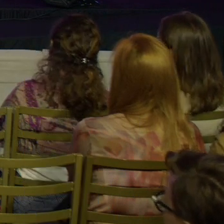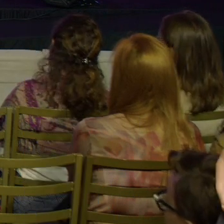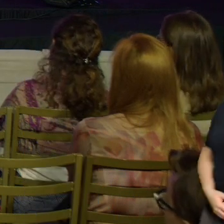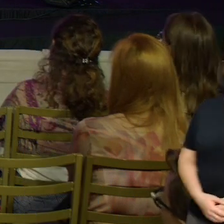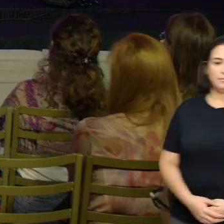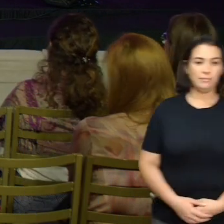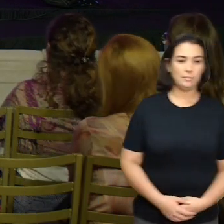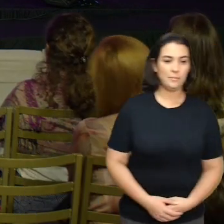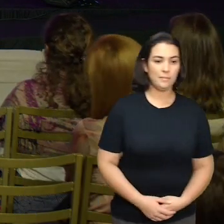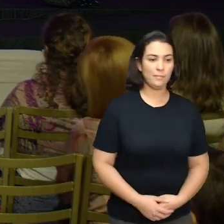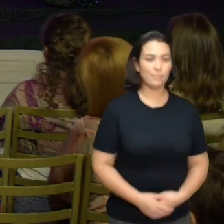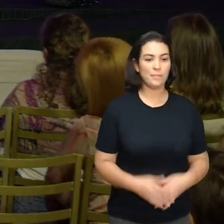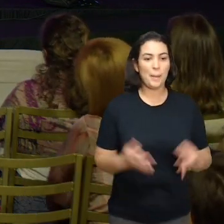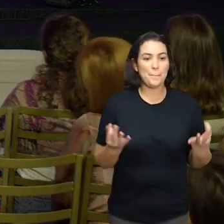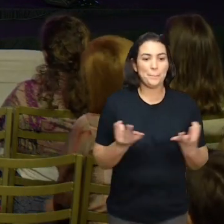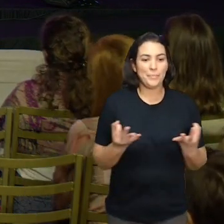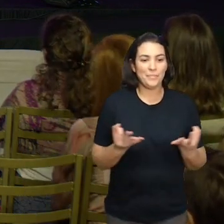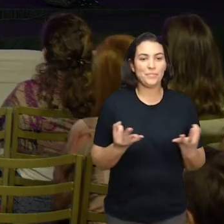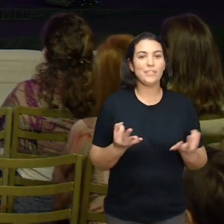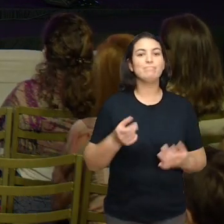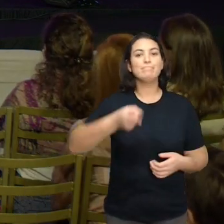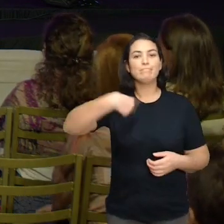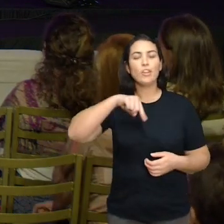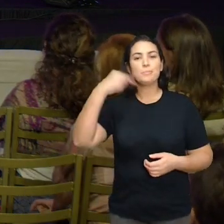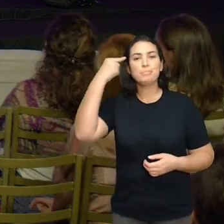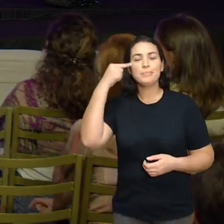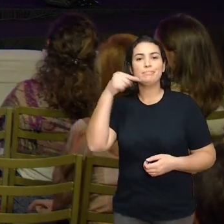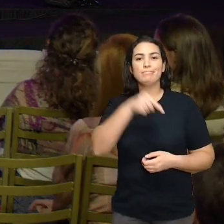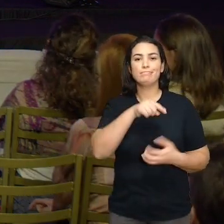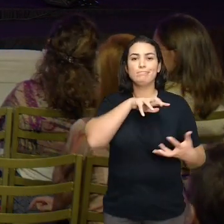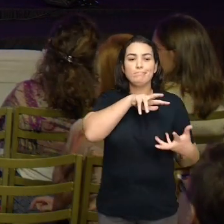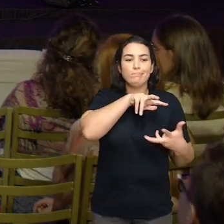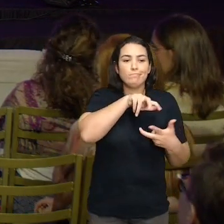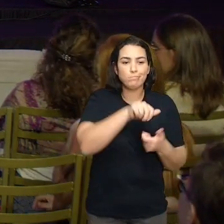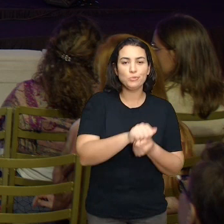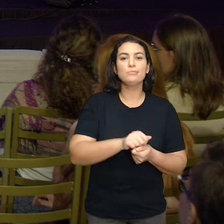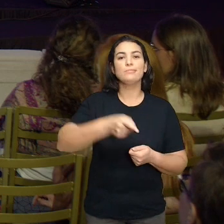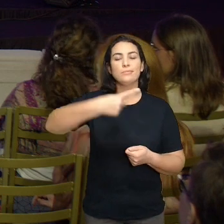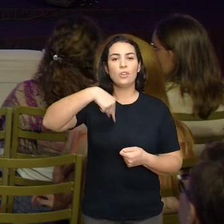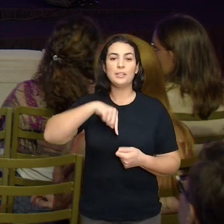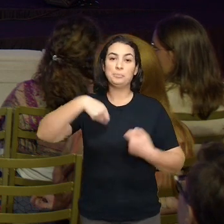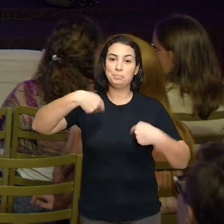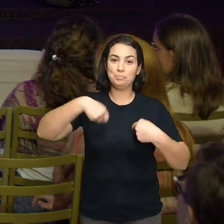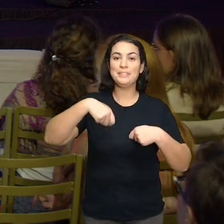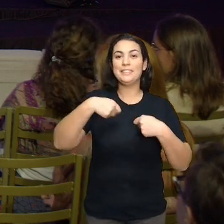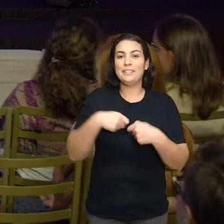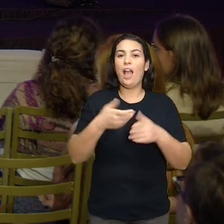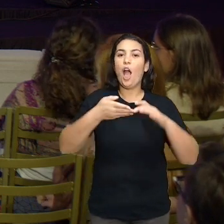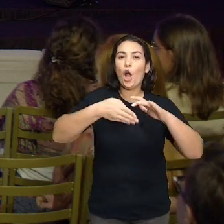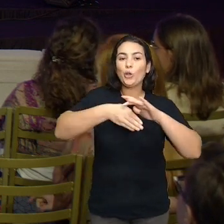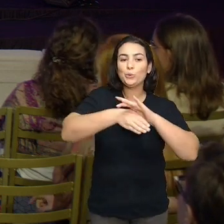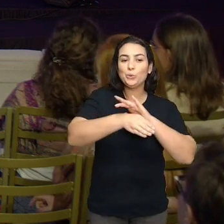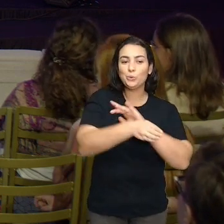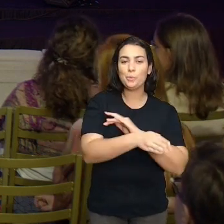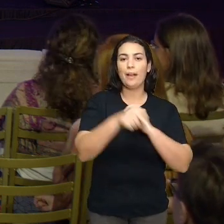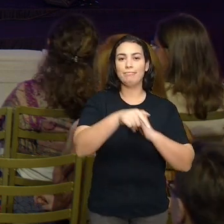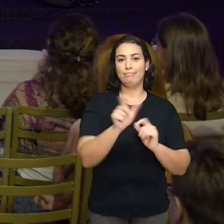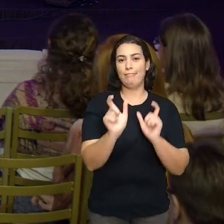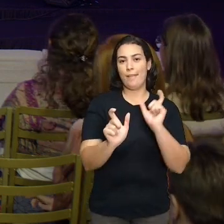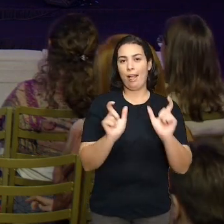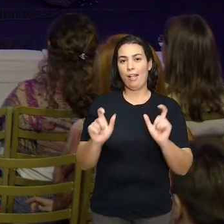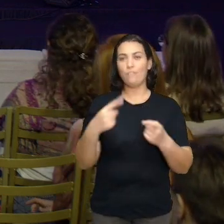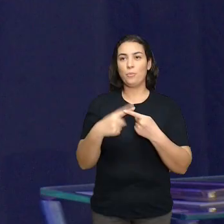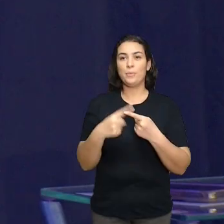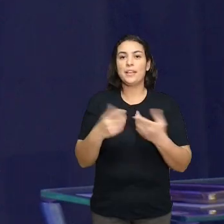nesse universo da Web3, né, vão se familiarizando com esses termos, porque é uma parada que a gente vai ouvir falar muito